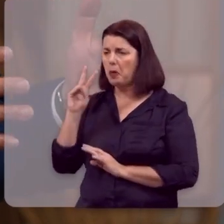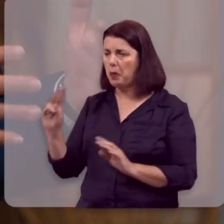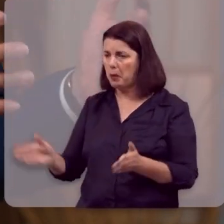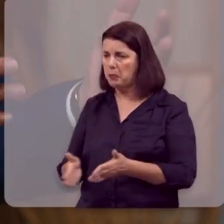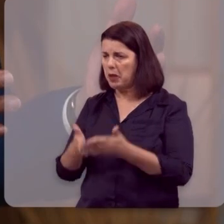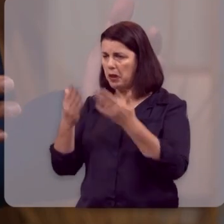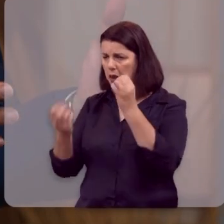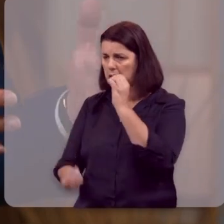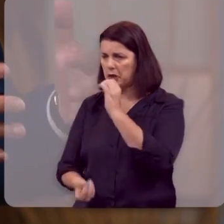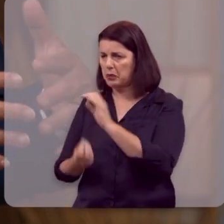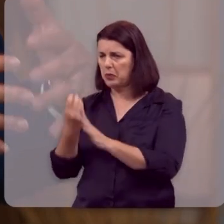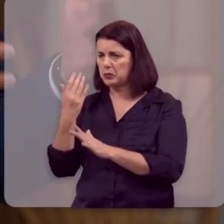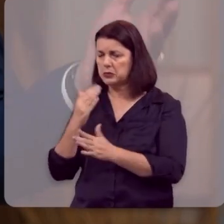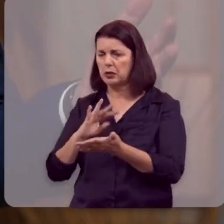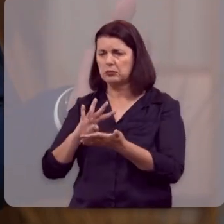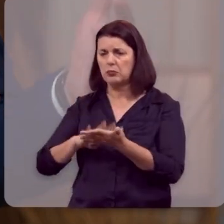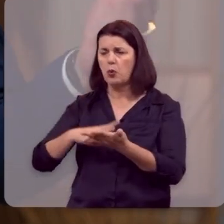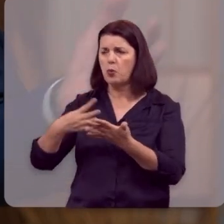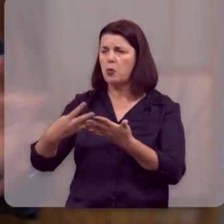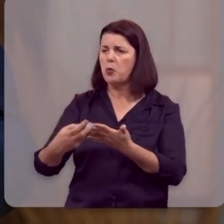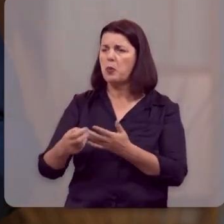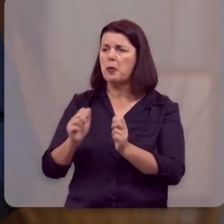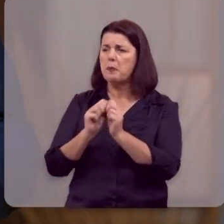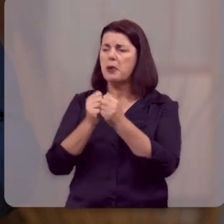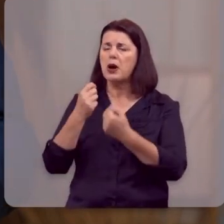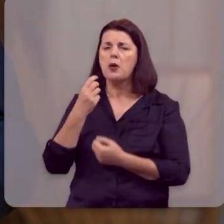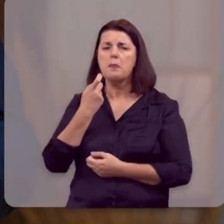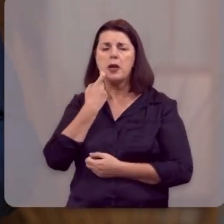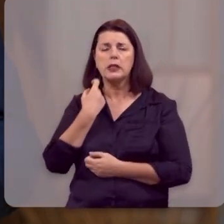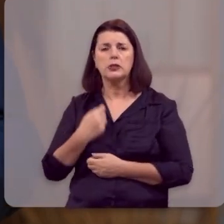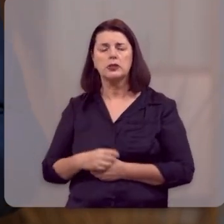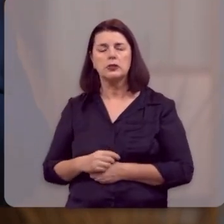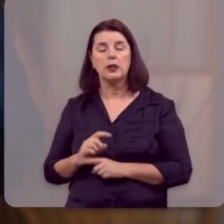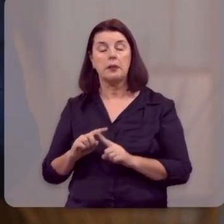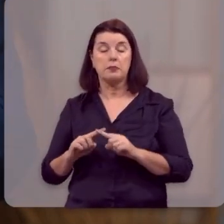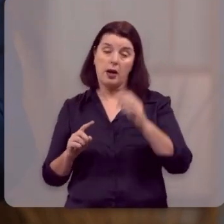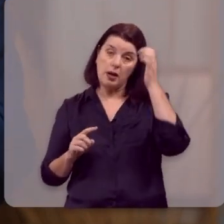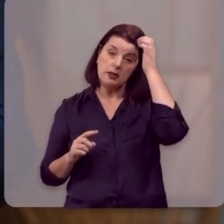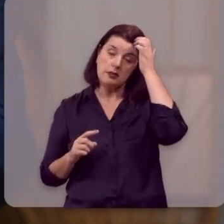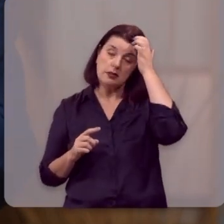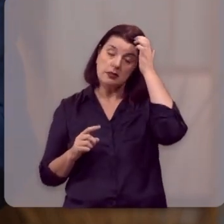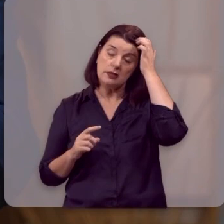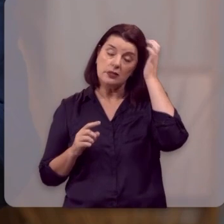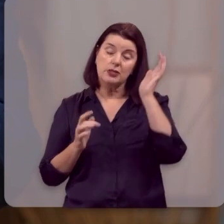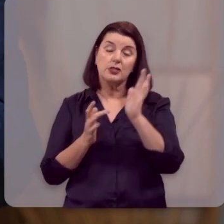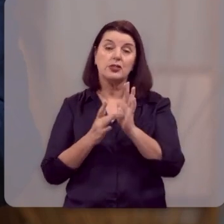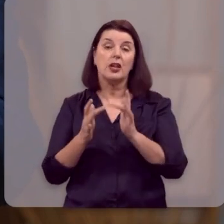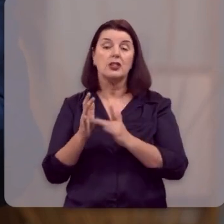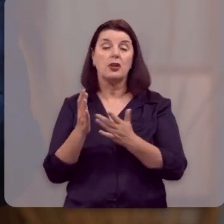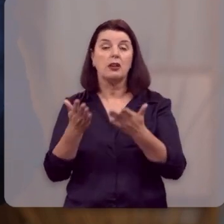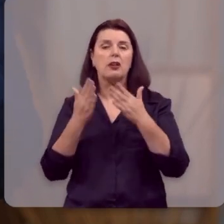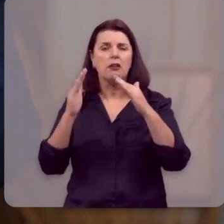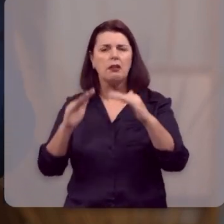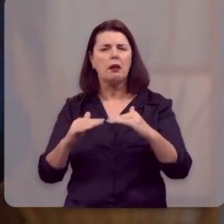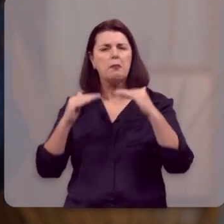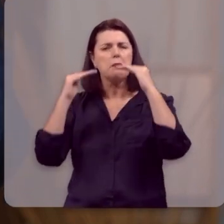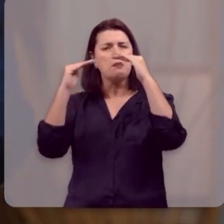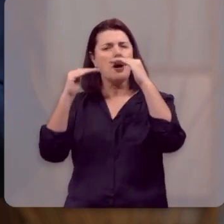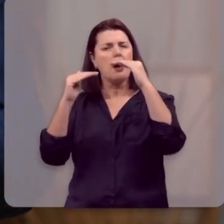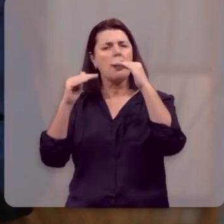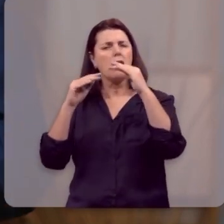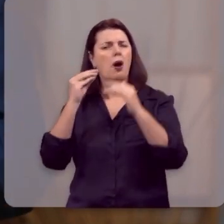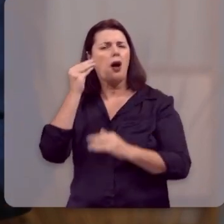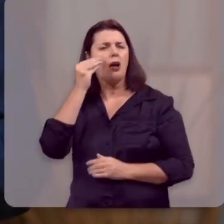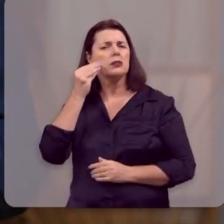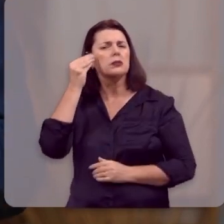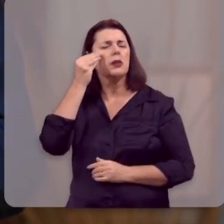milagre extraordinário, a multiplicação de pães e peixes. Mas Jesus queria levá-los a um nível mais profundo